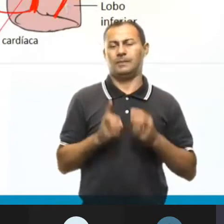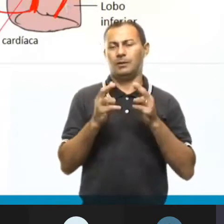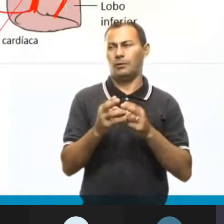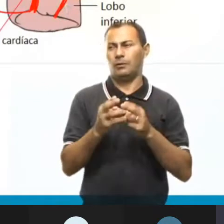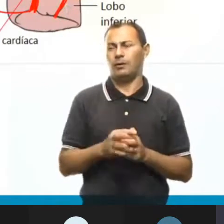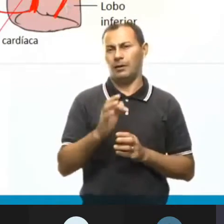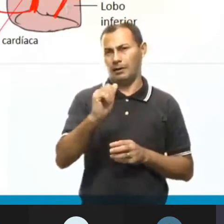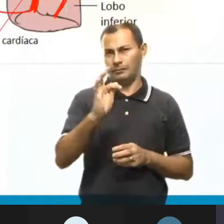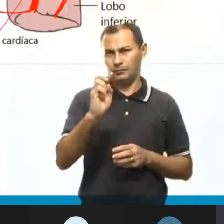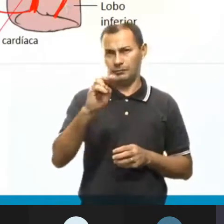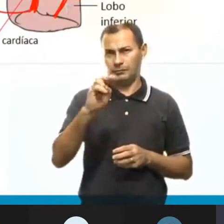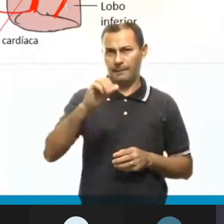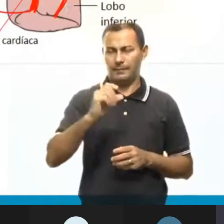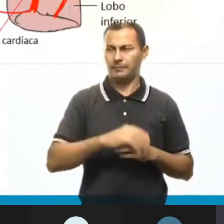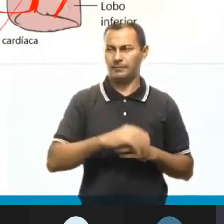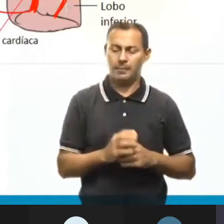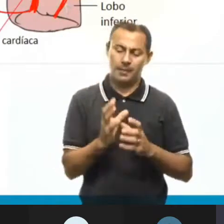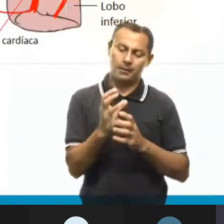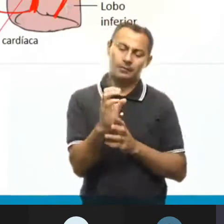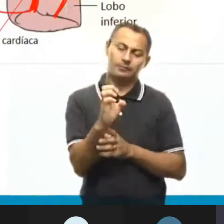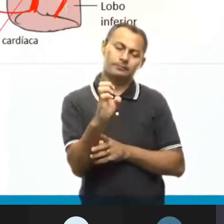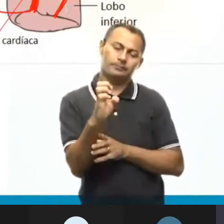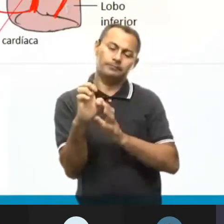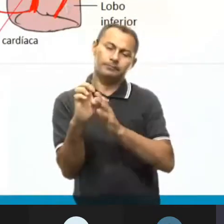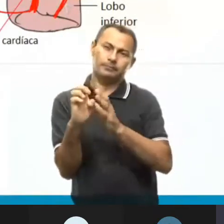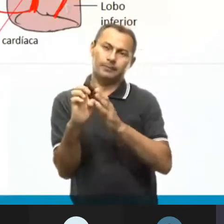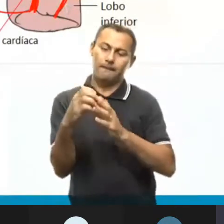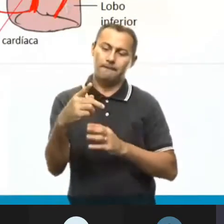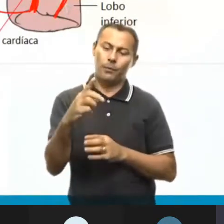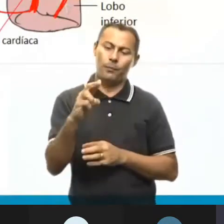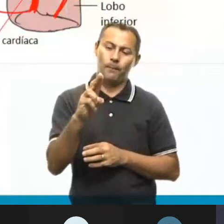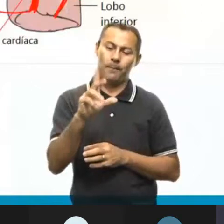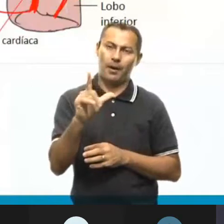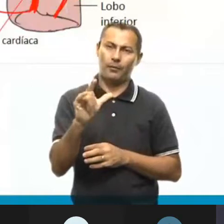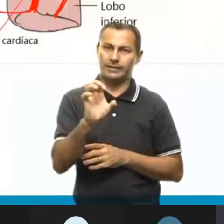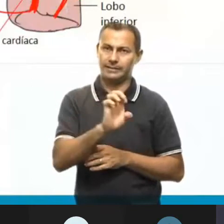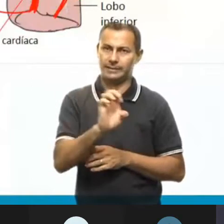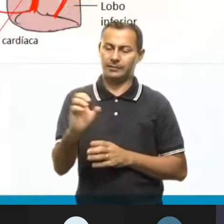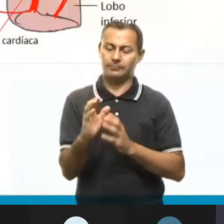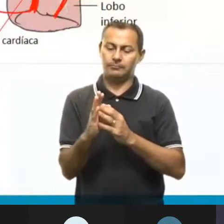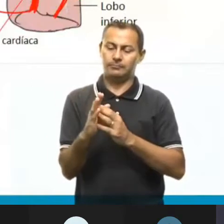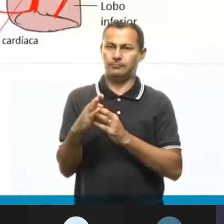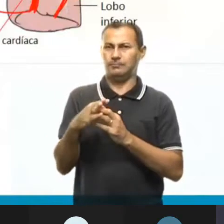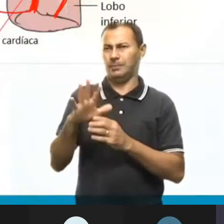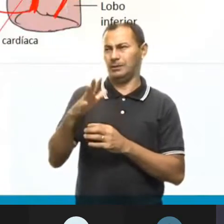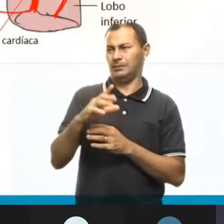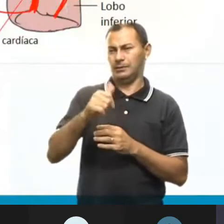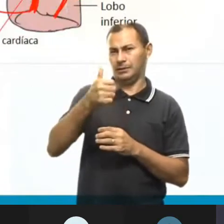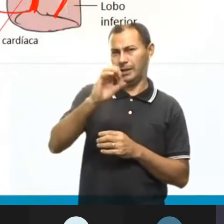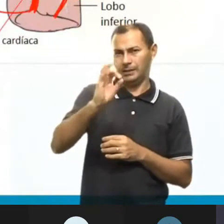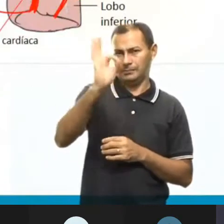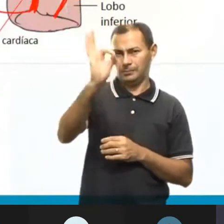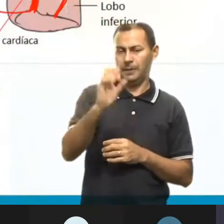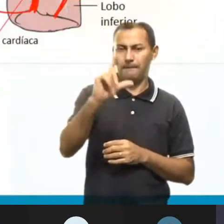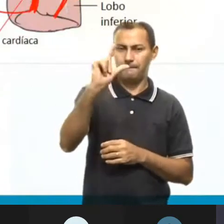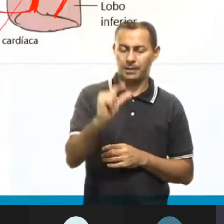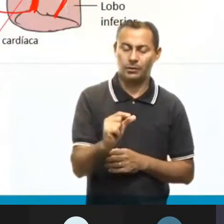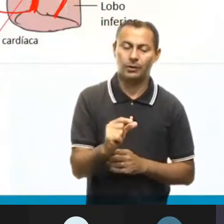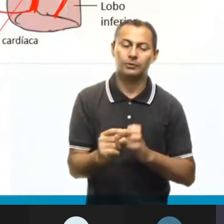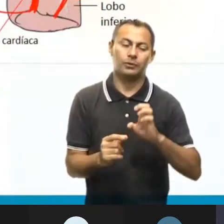né, como se fosse um afundamento mesmo aí no pulmão esquerdo. E por isso ele é aí mais ou menos